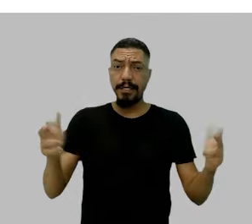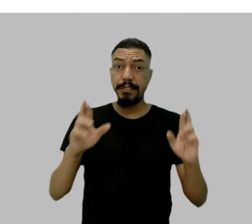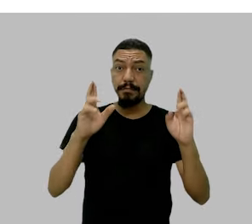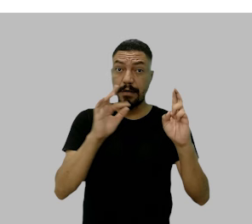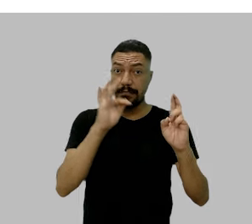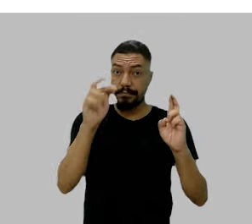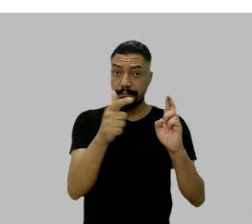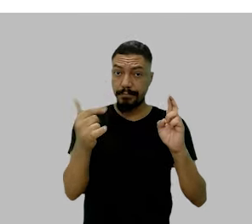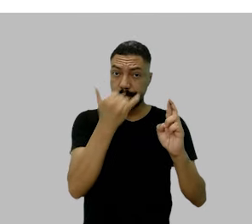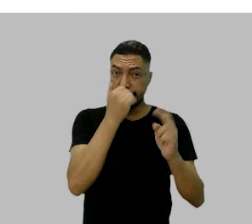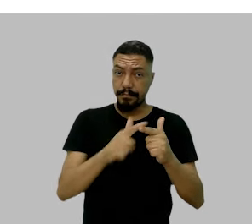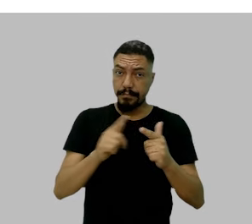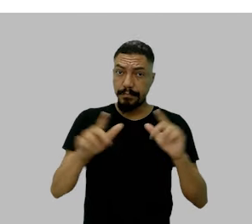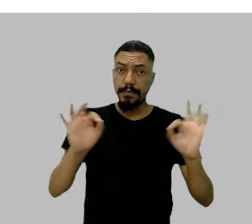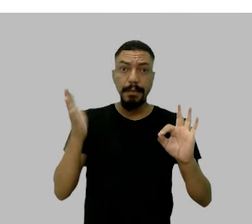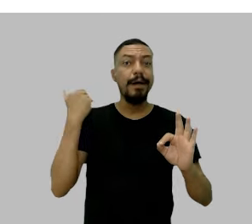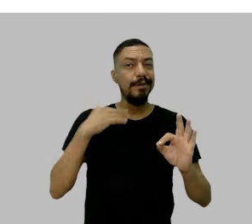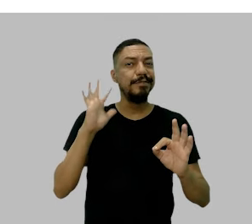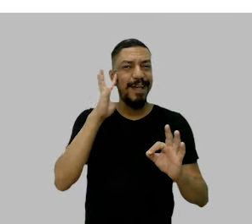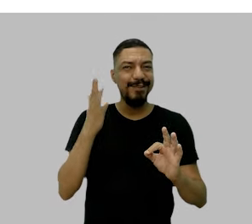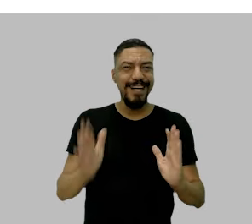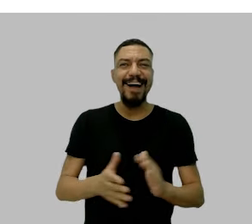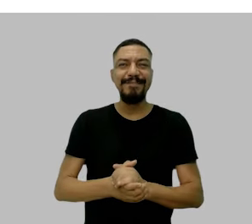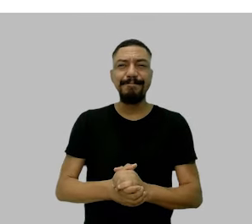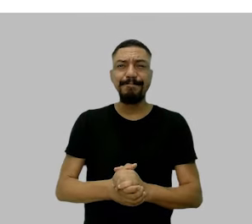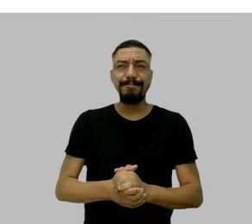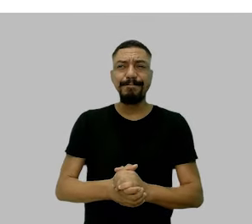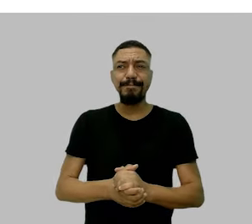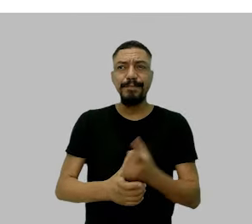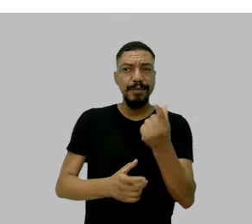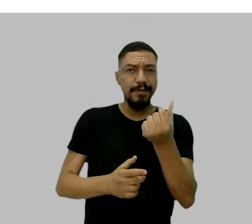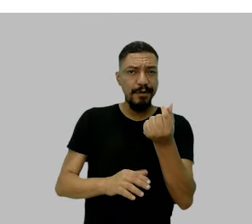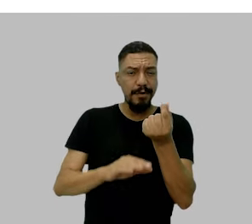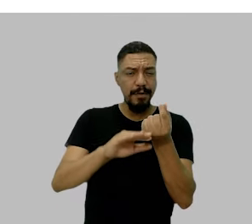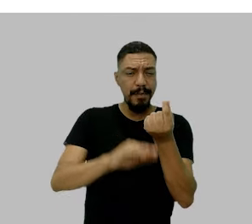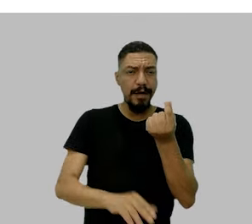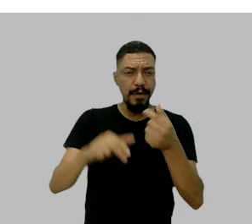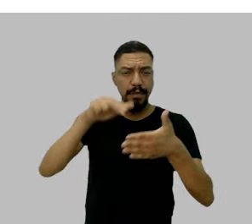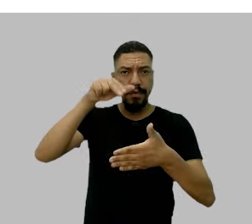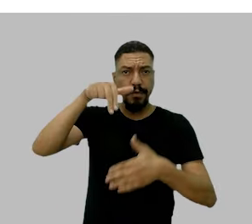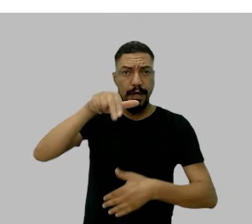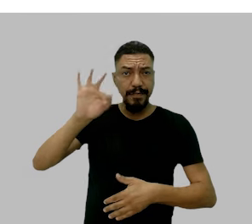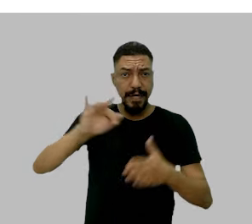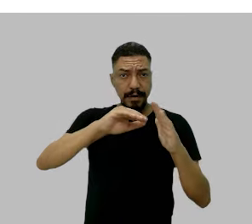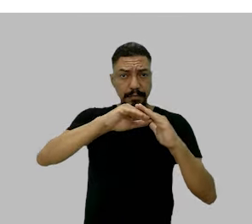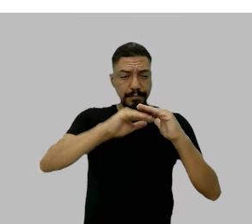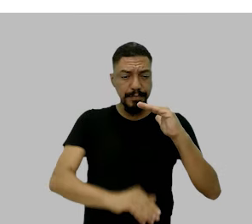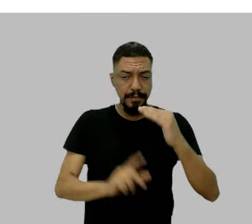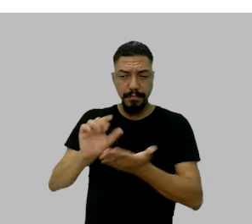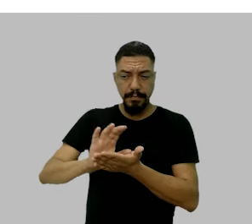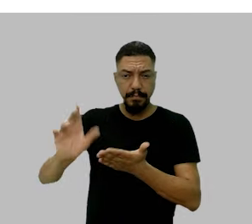isso foi uma coisa que já me aconteceu, era um valor baixo, a pessoa mandou a nota, paguei todo